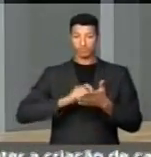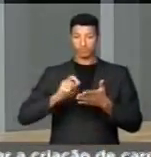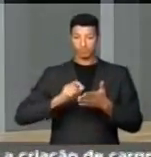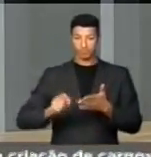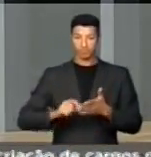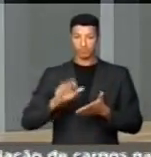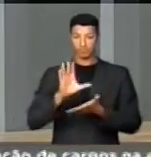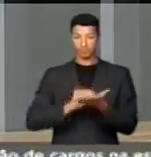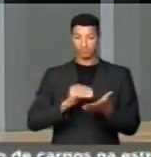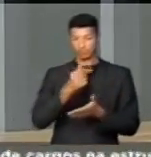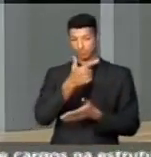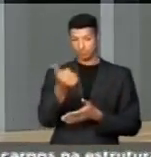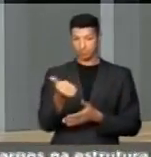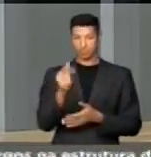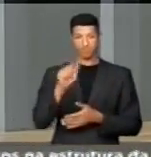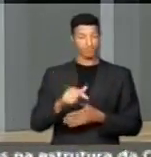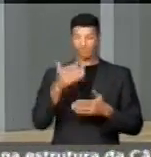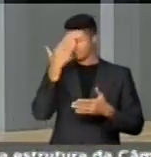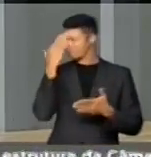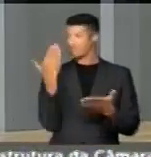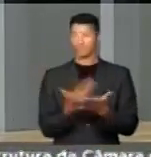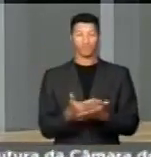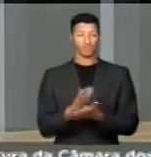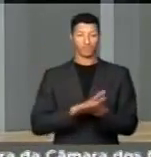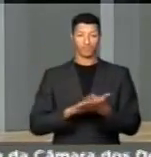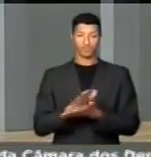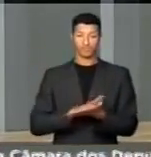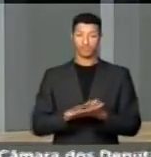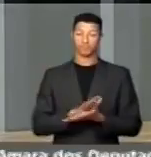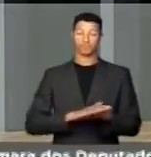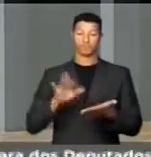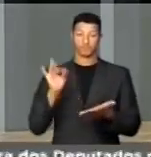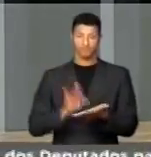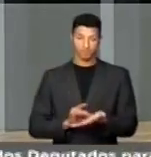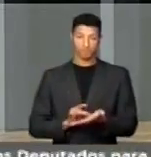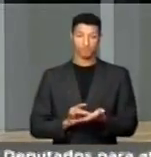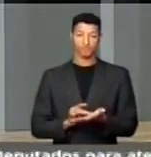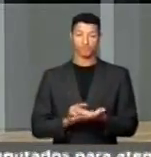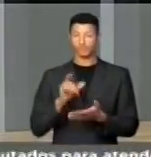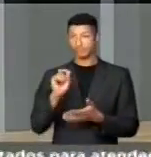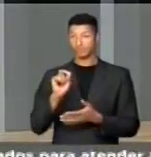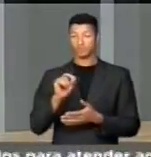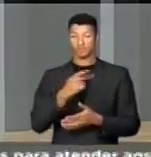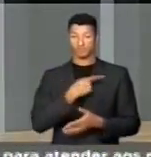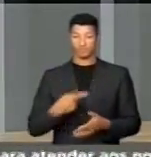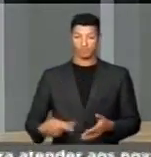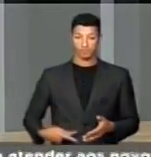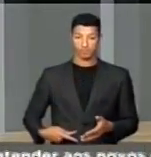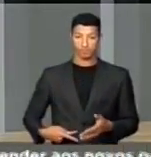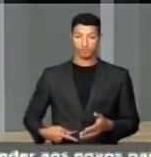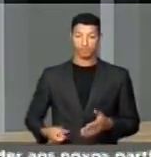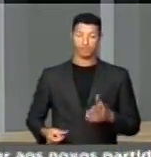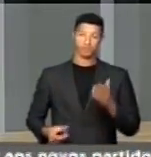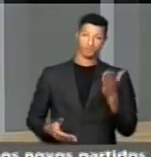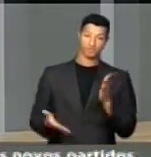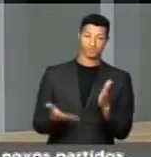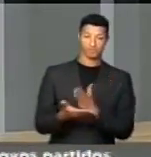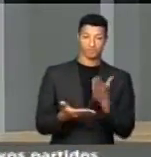na COP21, é inacreditável, absolutamente surreal que a Presidente, de